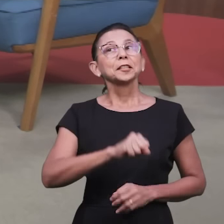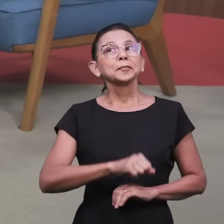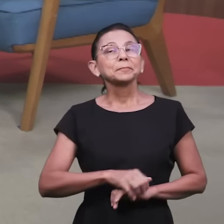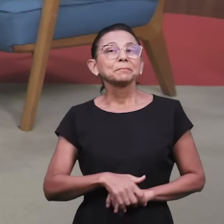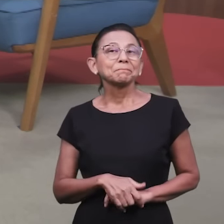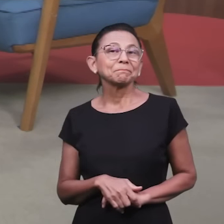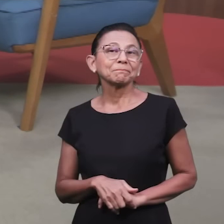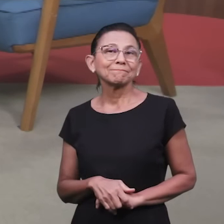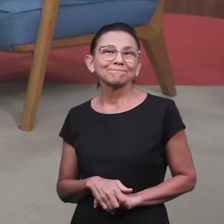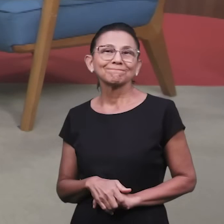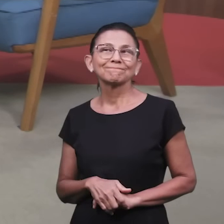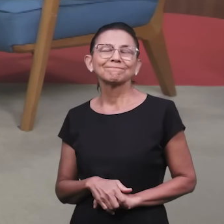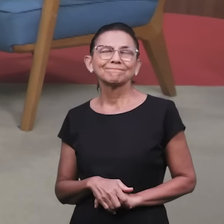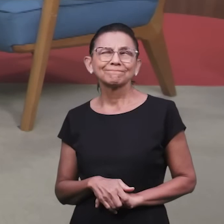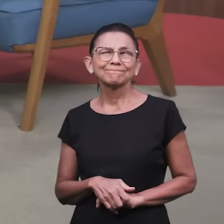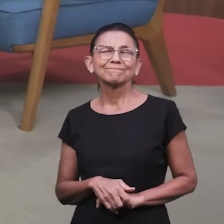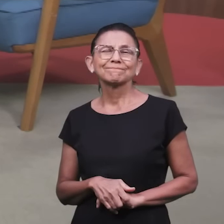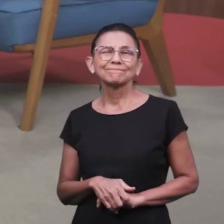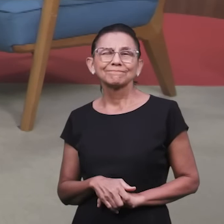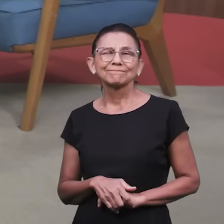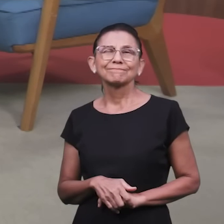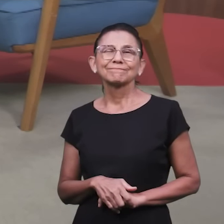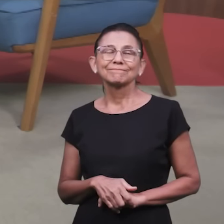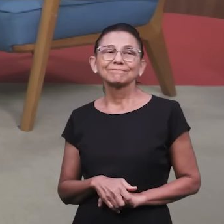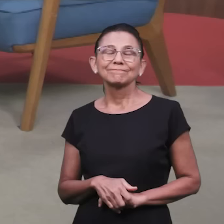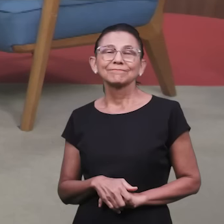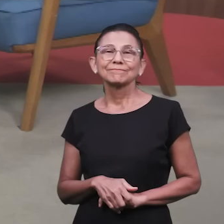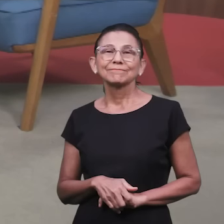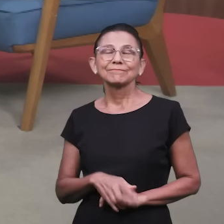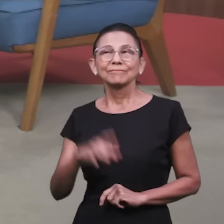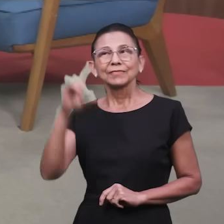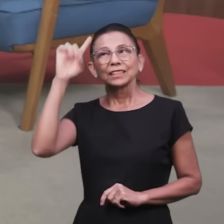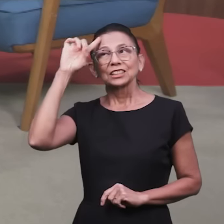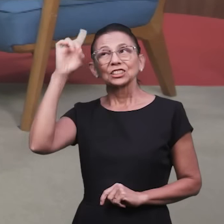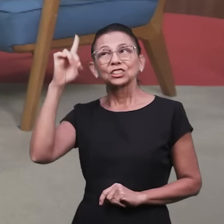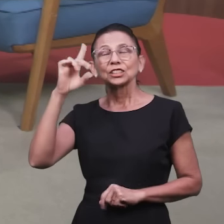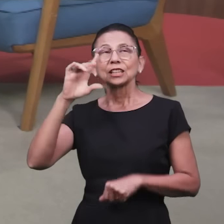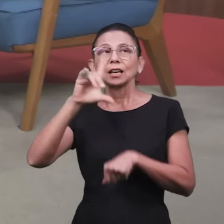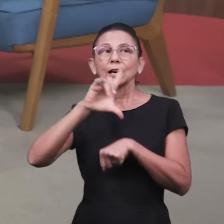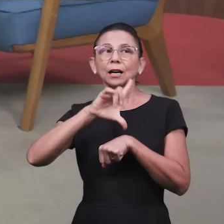ninguém sabe, não, daquele dia e hora,